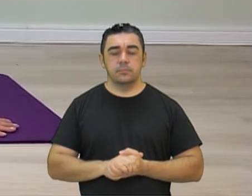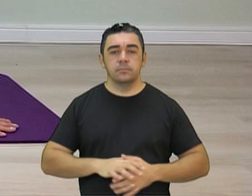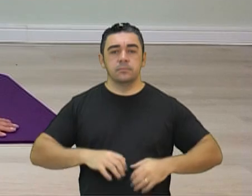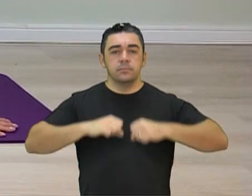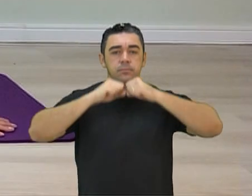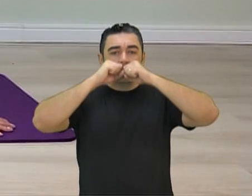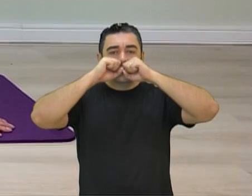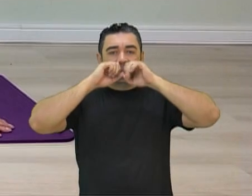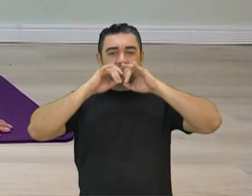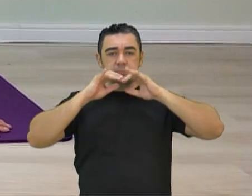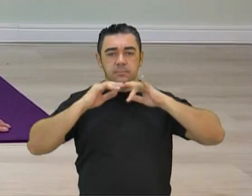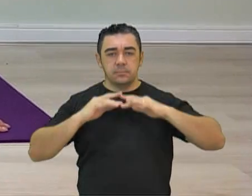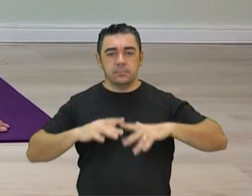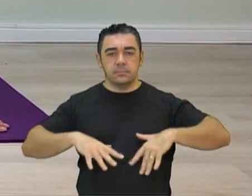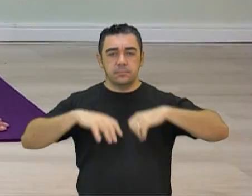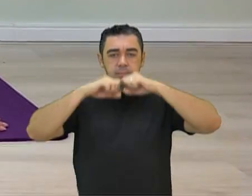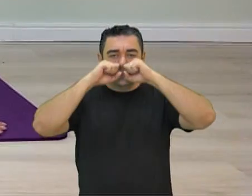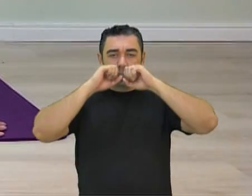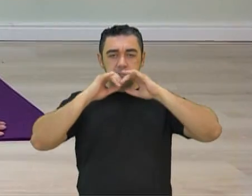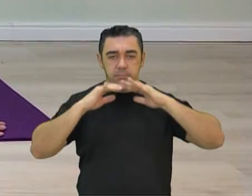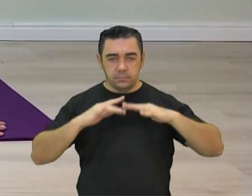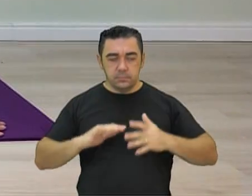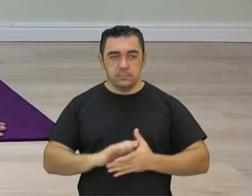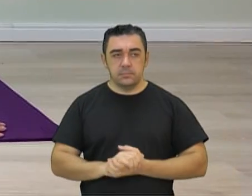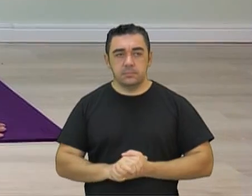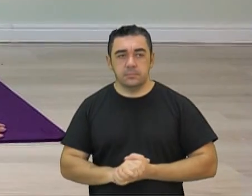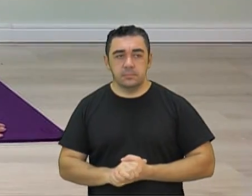Respira. E agora,